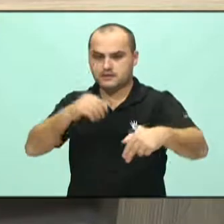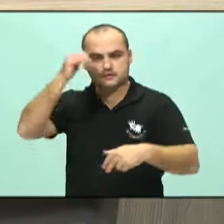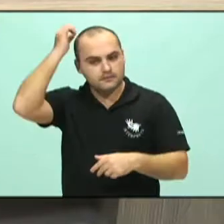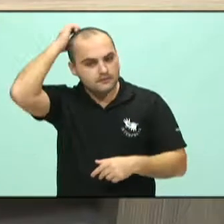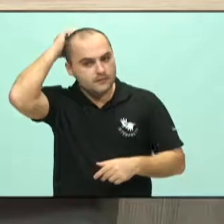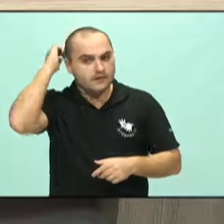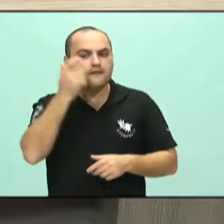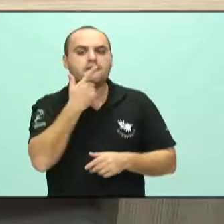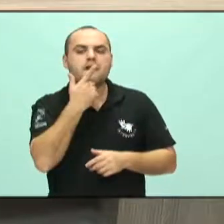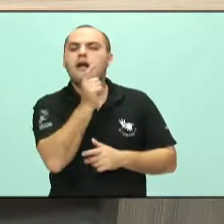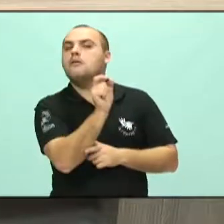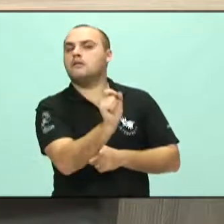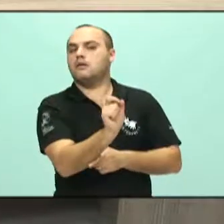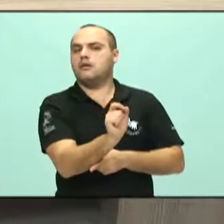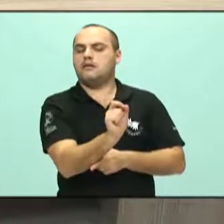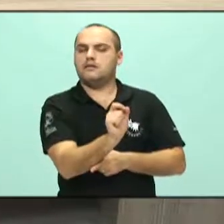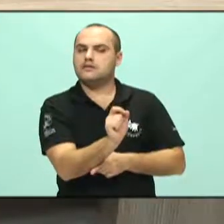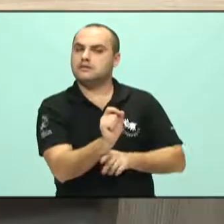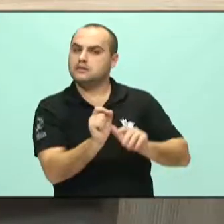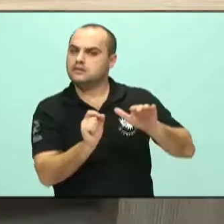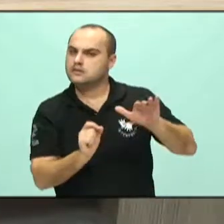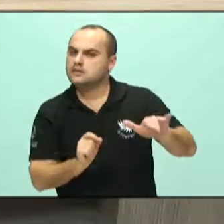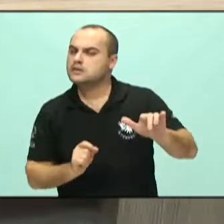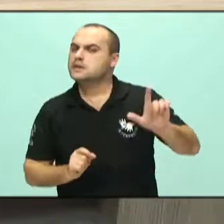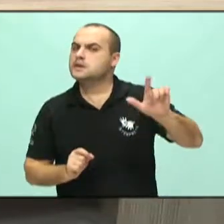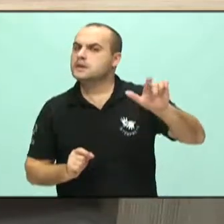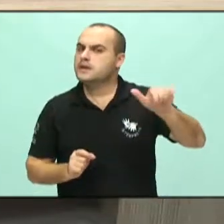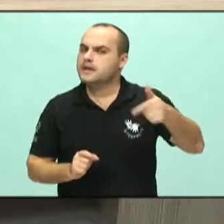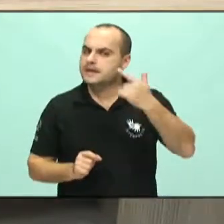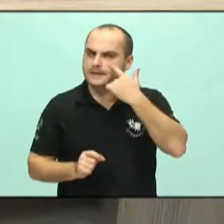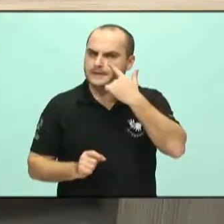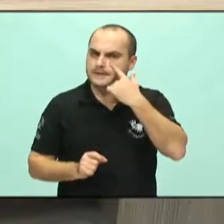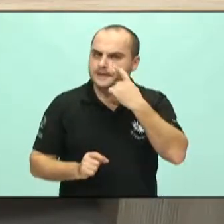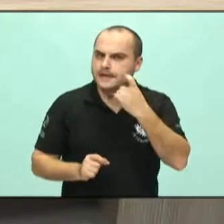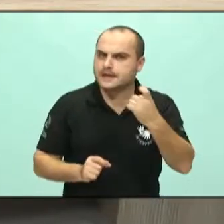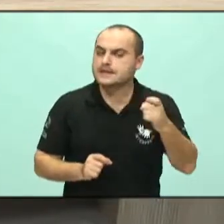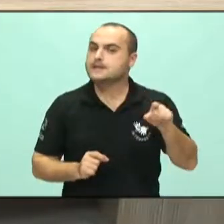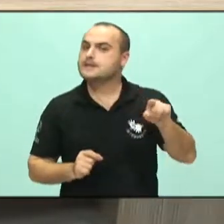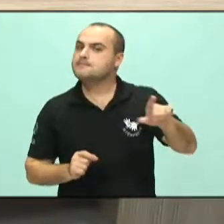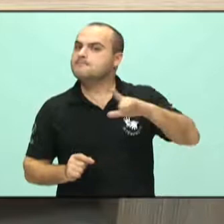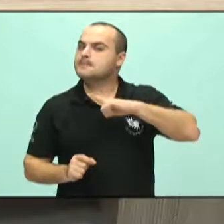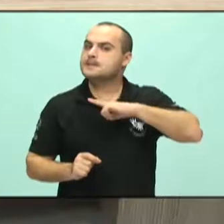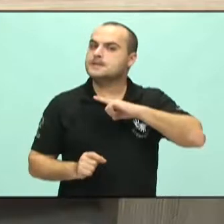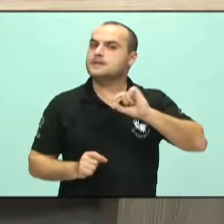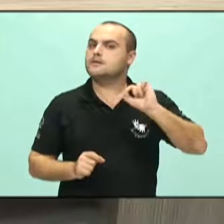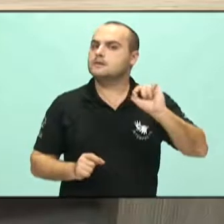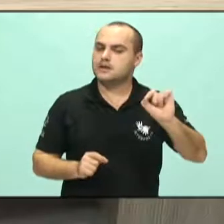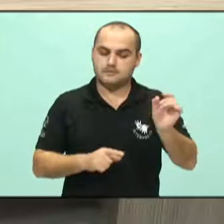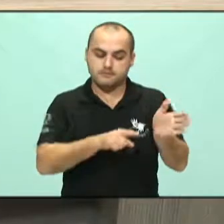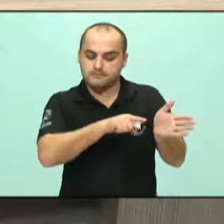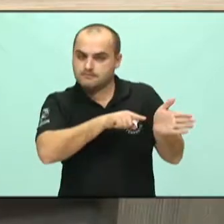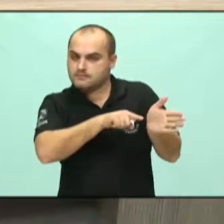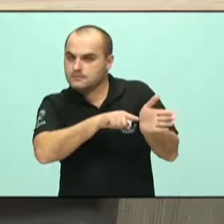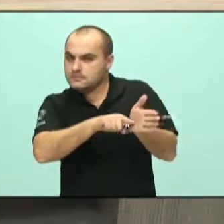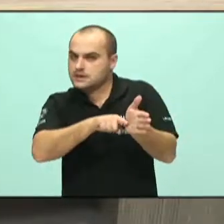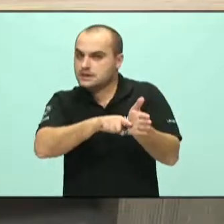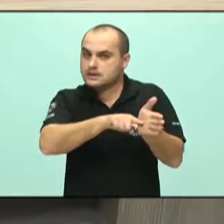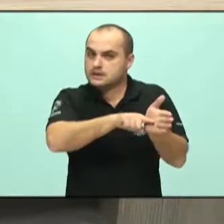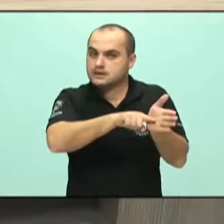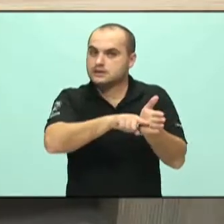supõe-se que seja em razão do interesse que ele tinha em pesquisar